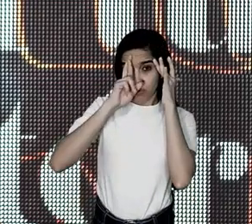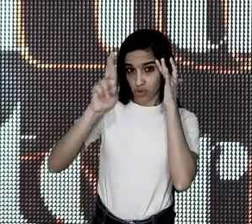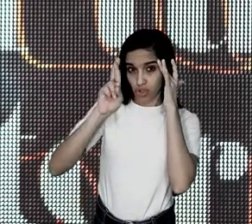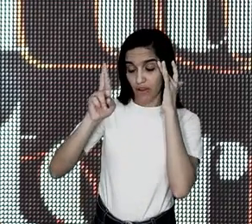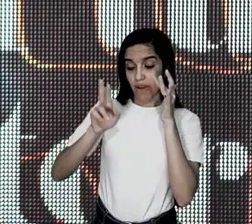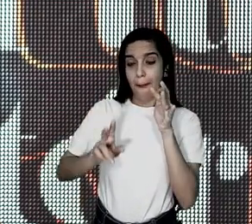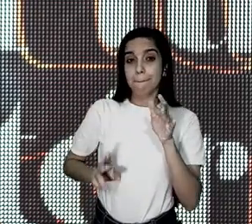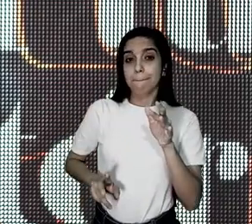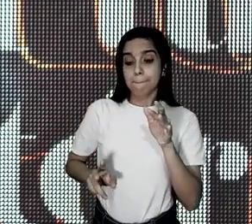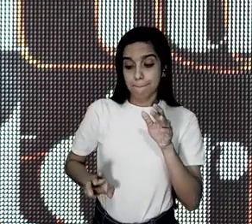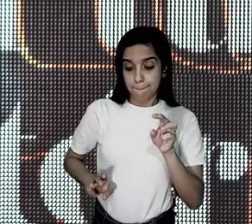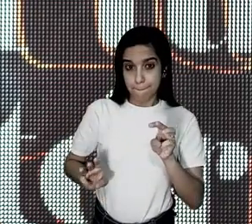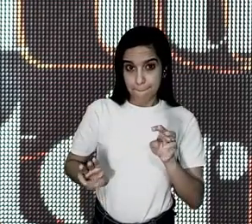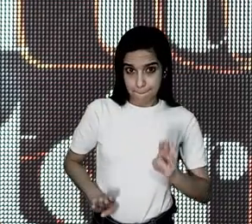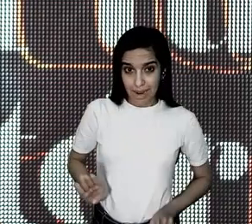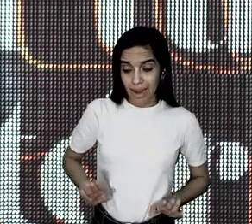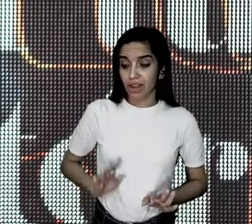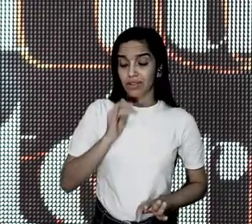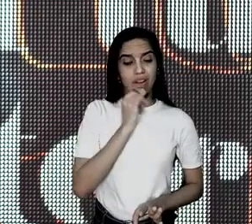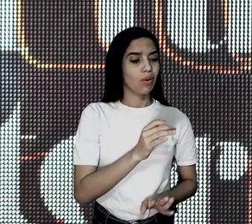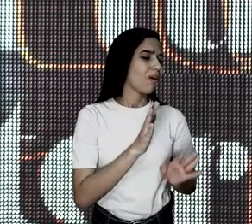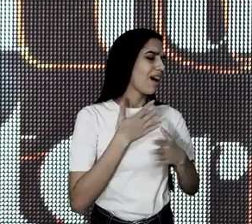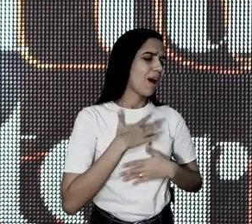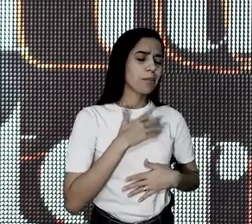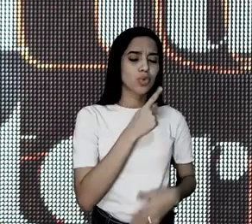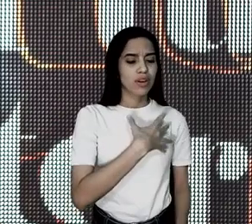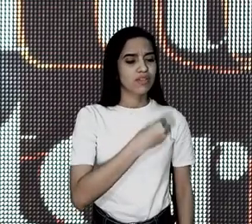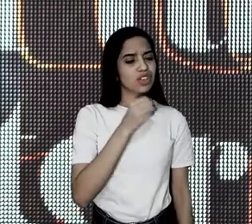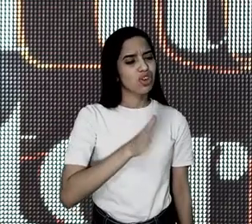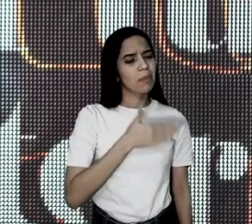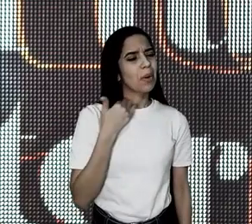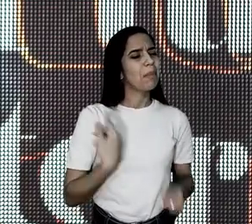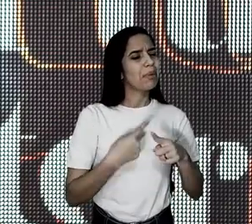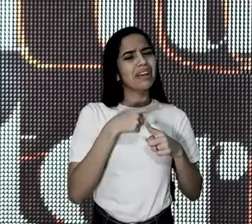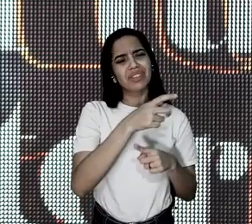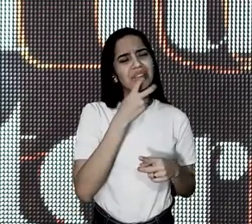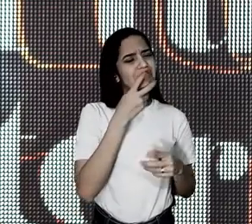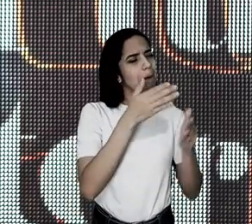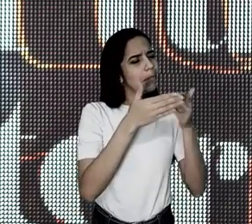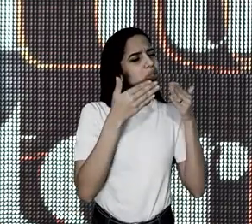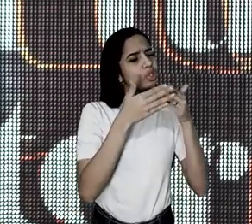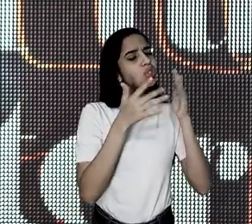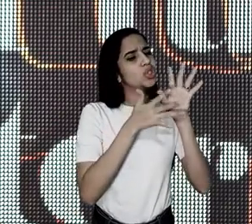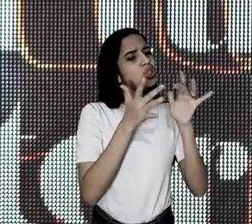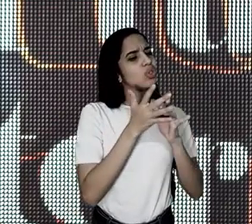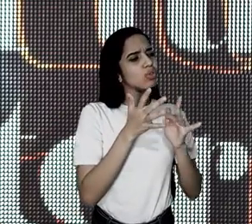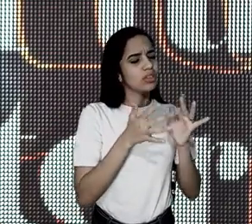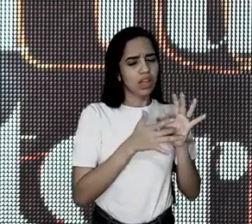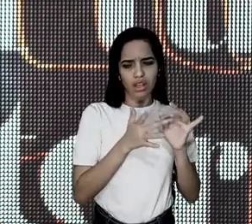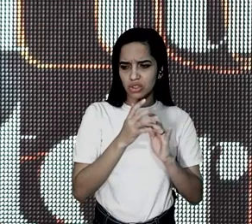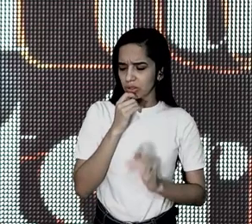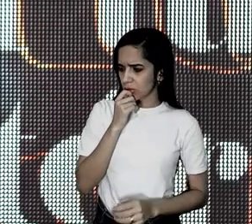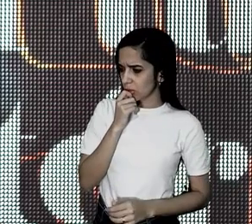sinagoga, a quem disseram: tua filha já morreu, por que ainda incomodas o mestre? Mas Jesus, sem